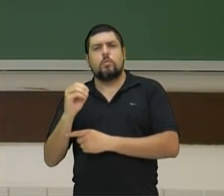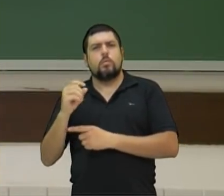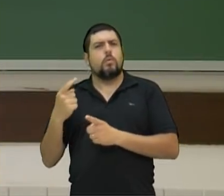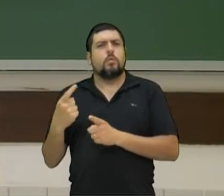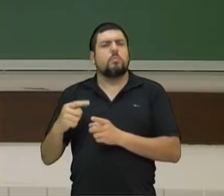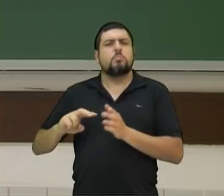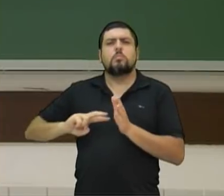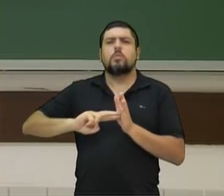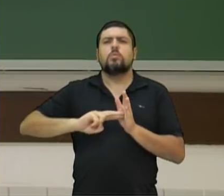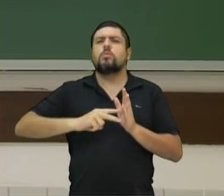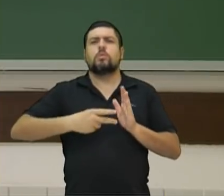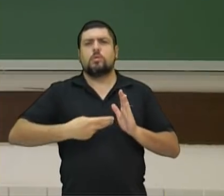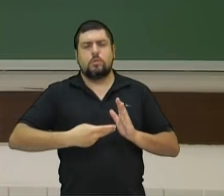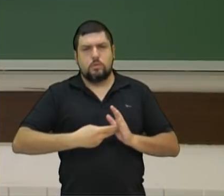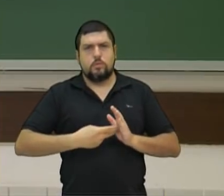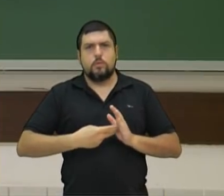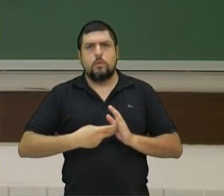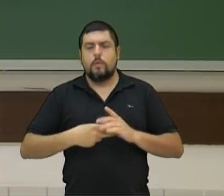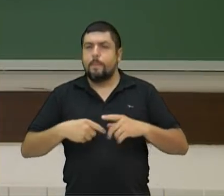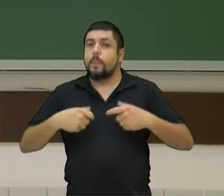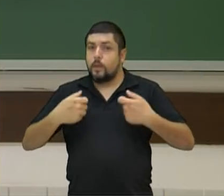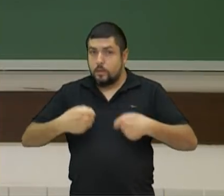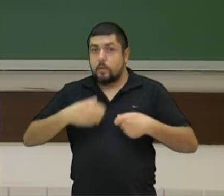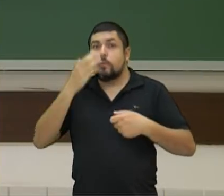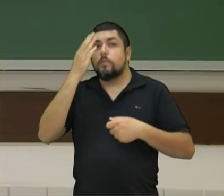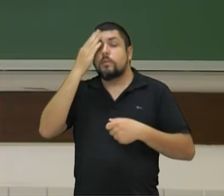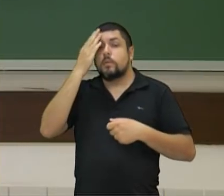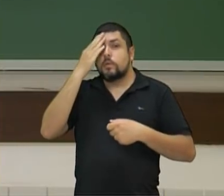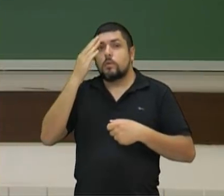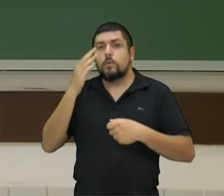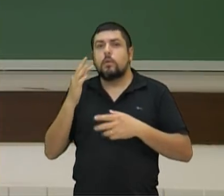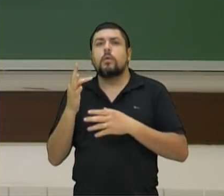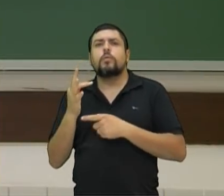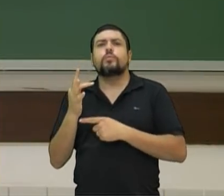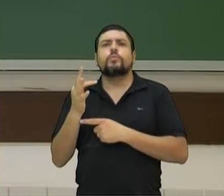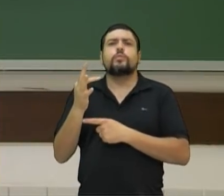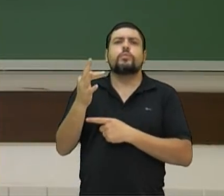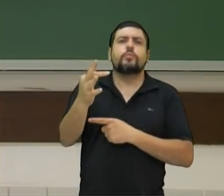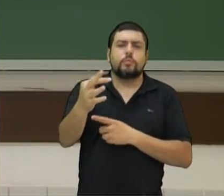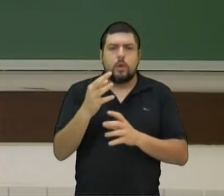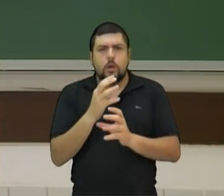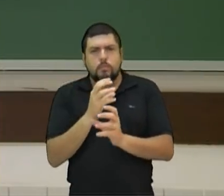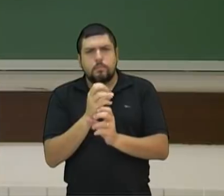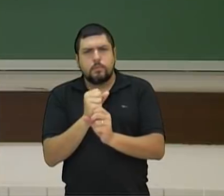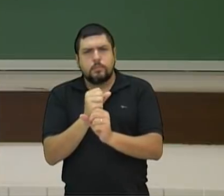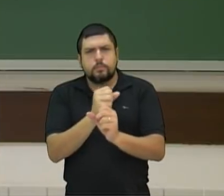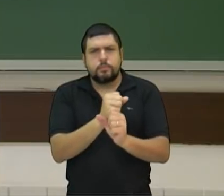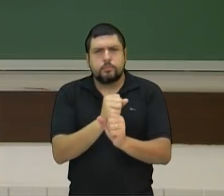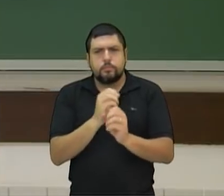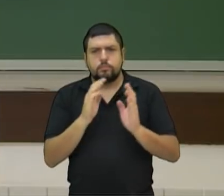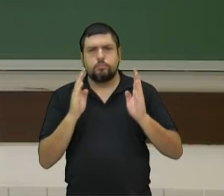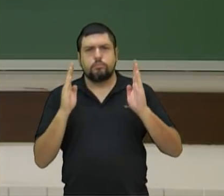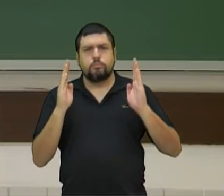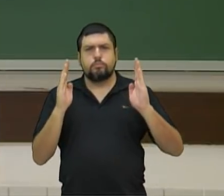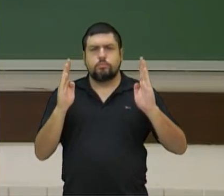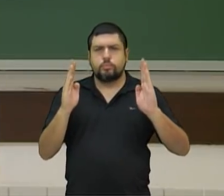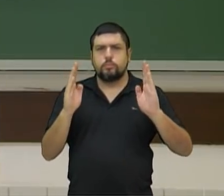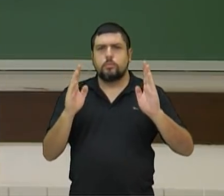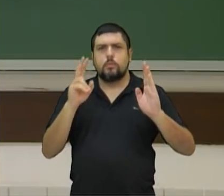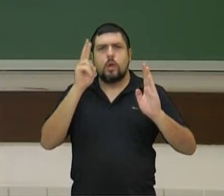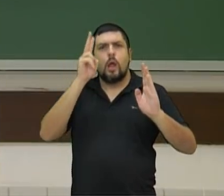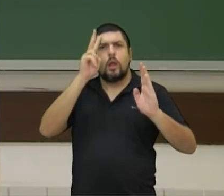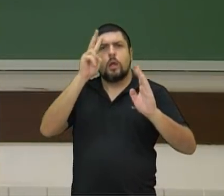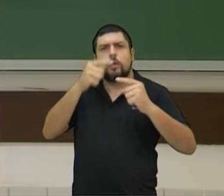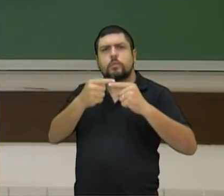definição ela vai te ajudar em vários momentos quando você for resolver qualquer tipo de função ou até mesmo equações modulares, tá? Então, a definição